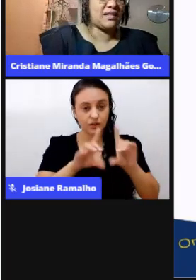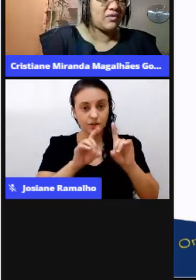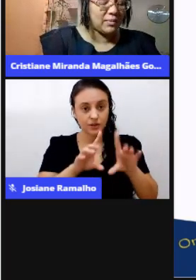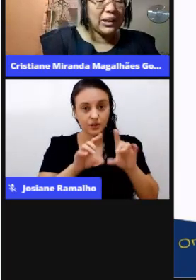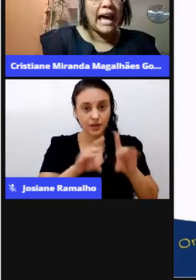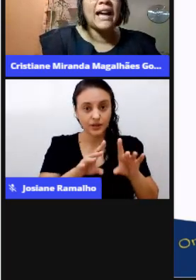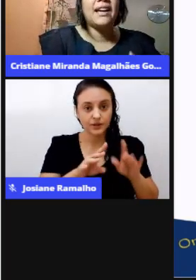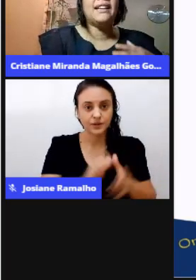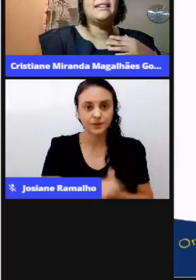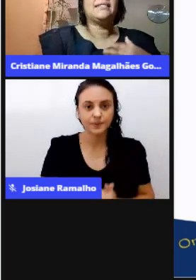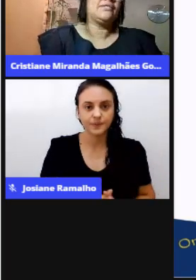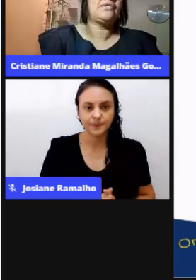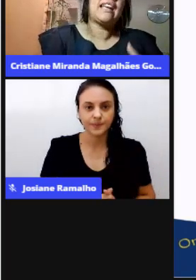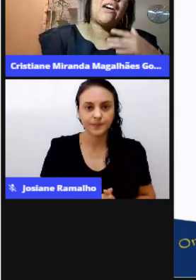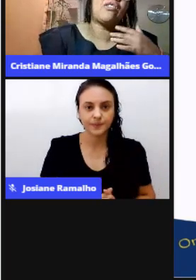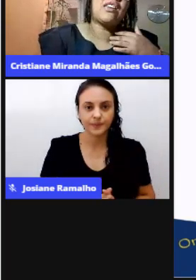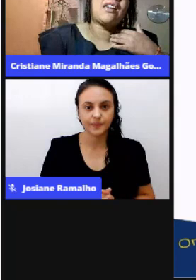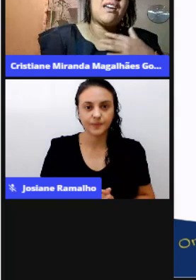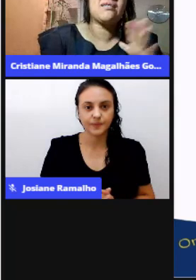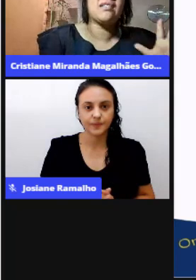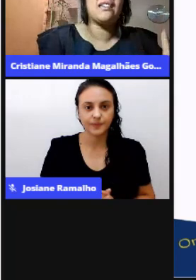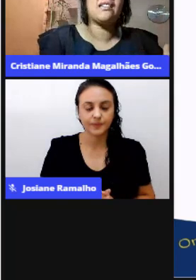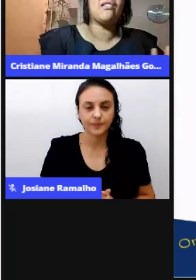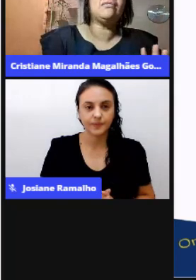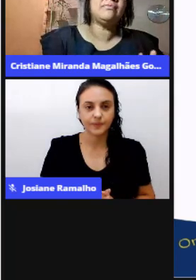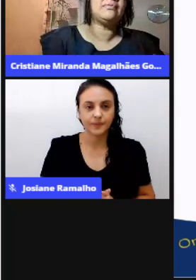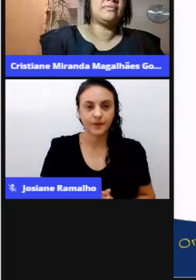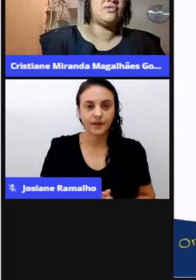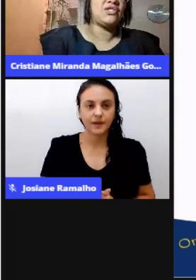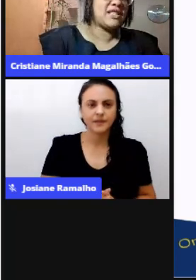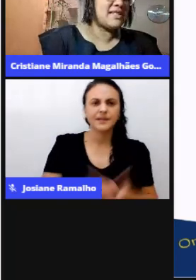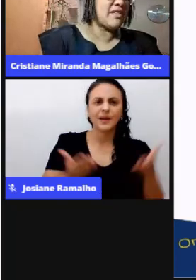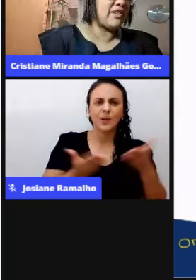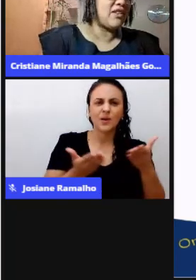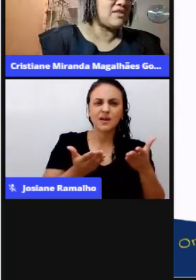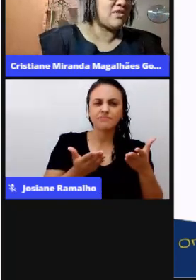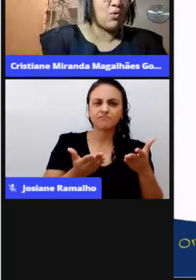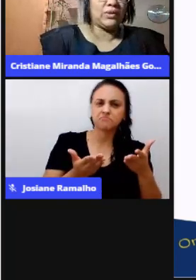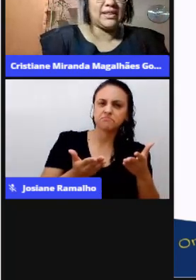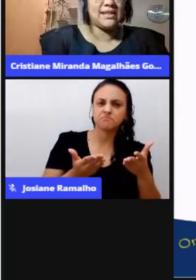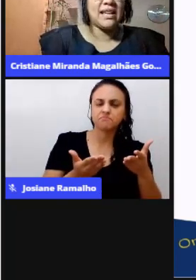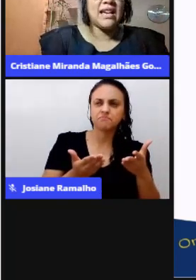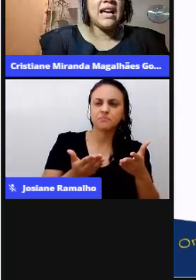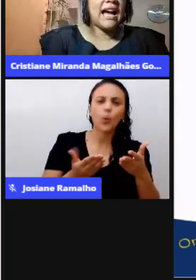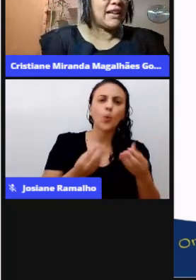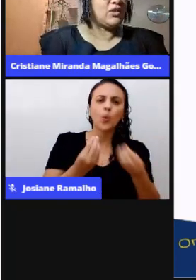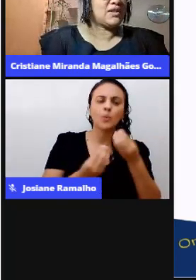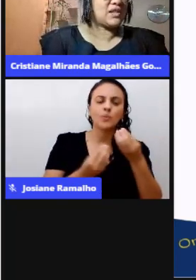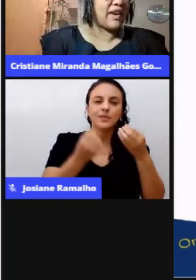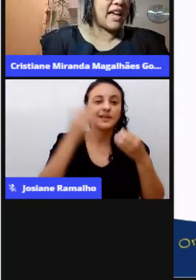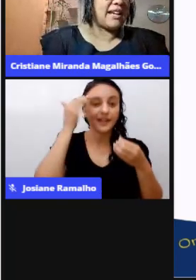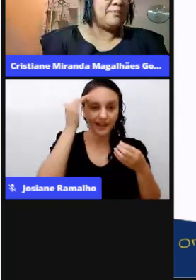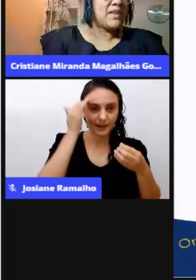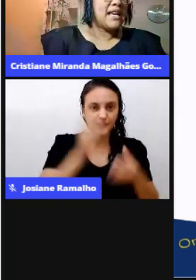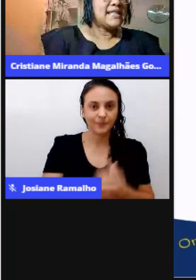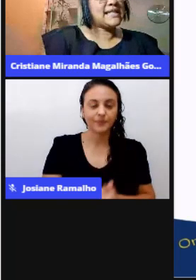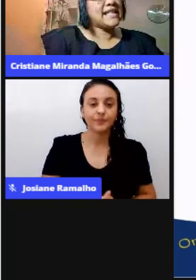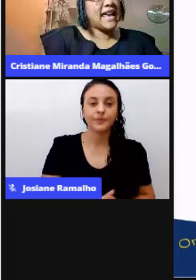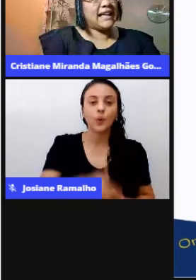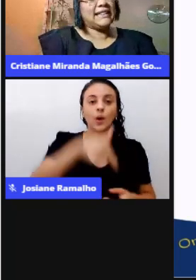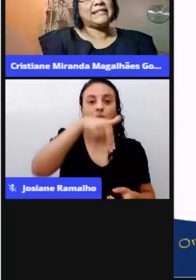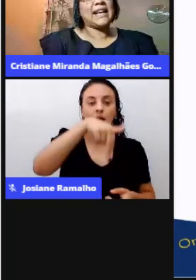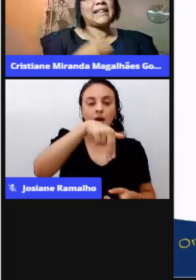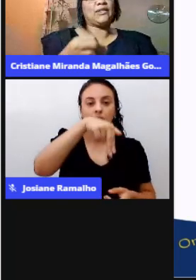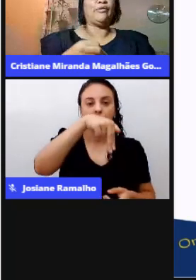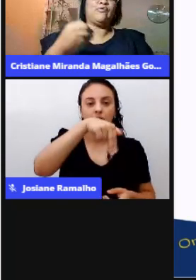sensu. Então, vamos lá falar o que é isso aí que eu disse, afinal de contas. A noosfera,